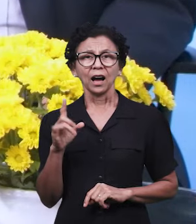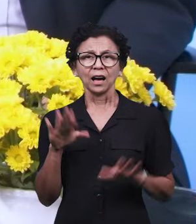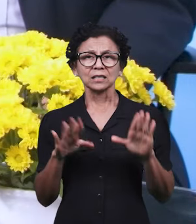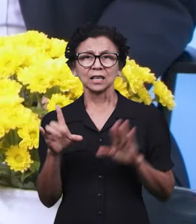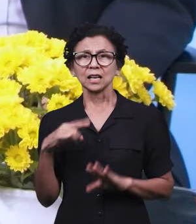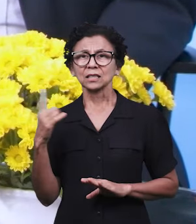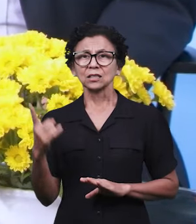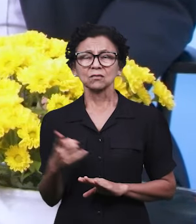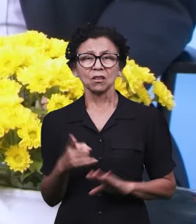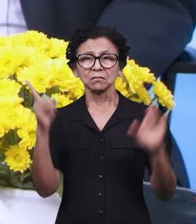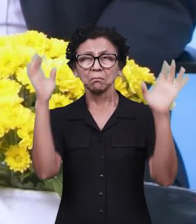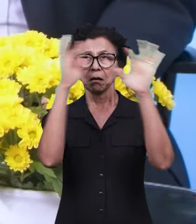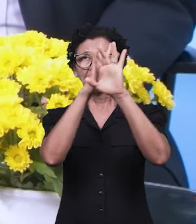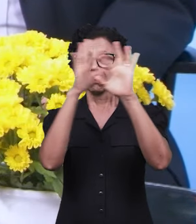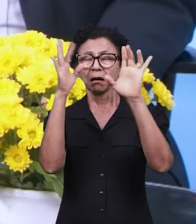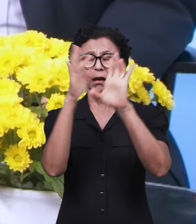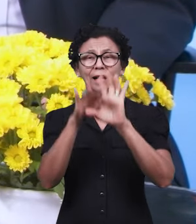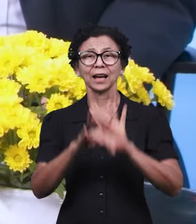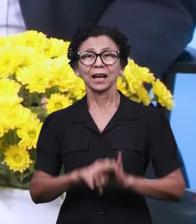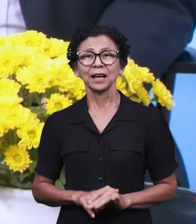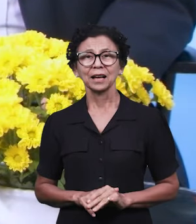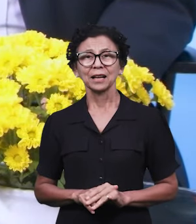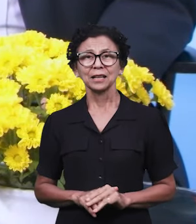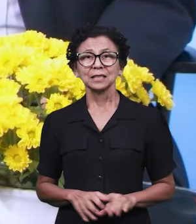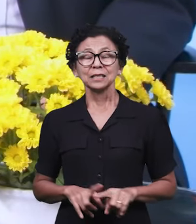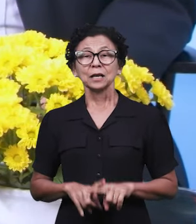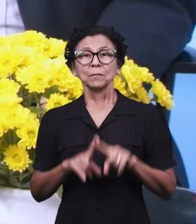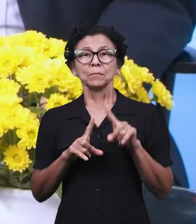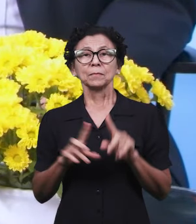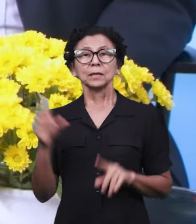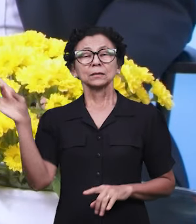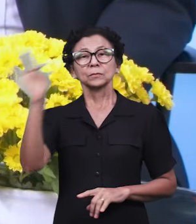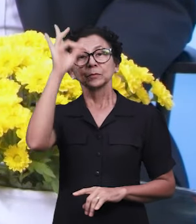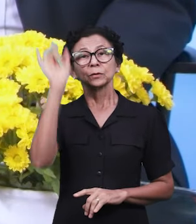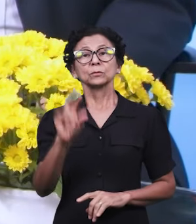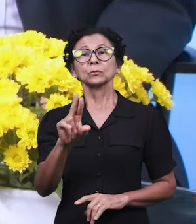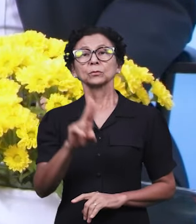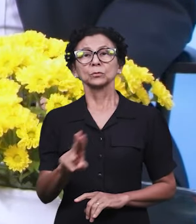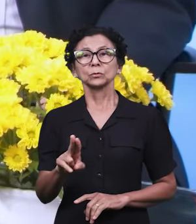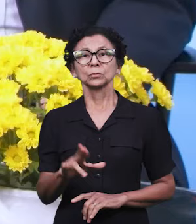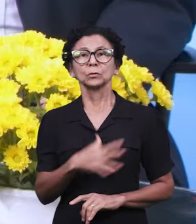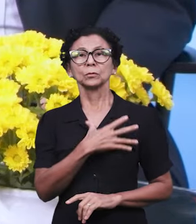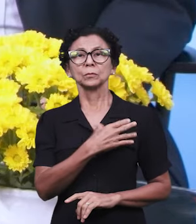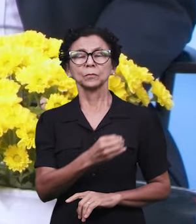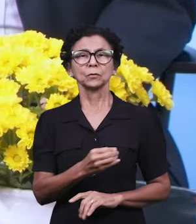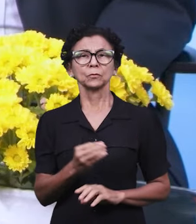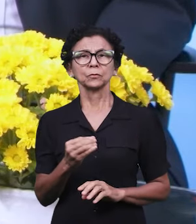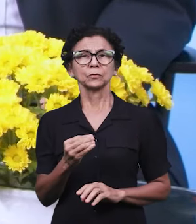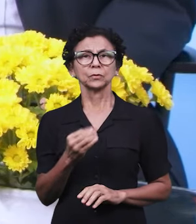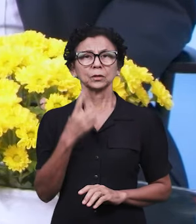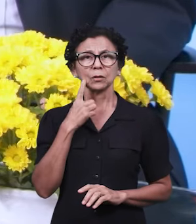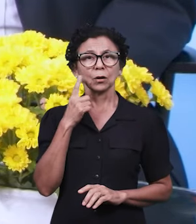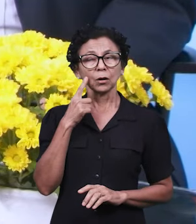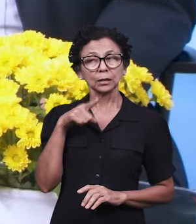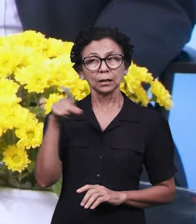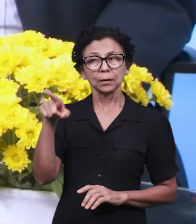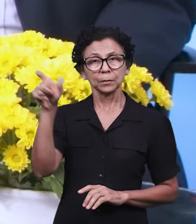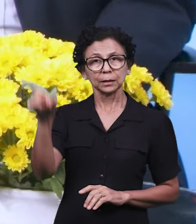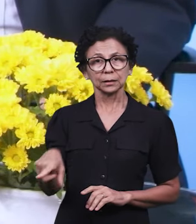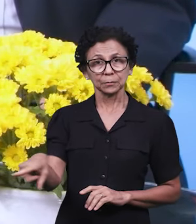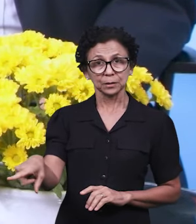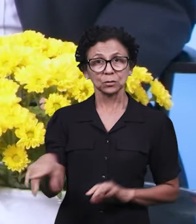é a sensibilidade do espírito. É verdade. Eu vejo assim, por exemplo, aonde ele vai e fala assim, mãe, você reparou? Ele também é especial, ele fala. Você entendeu?